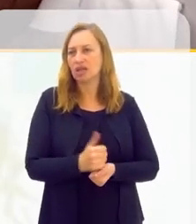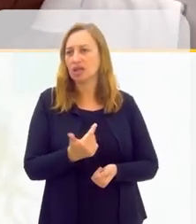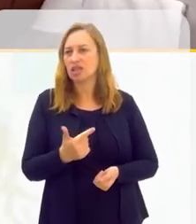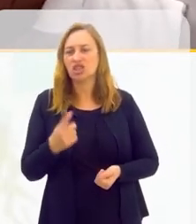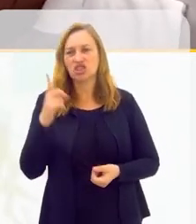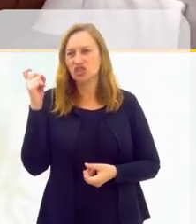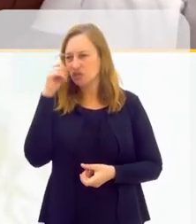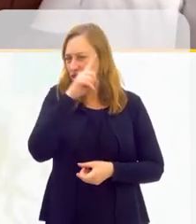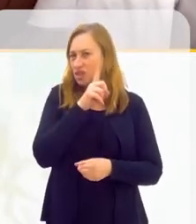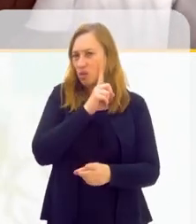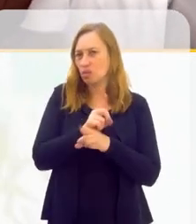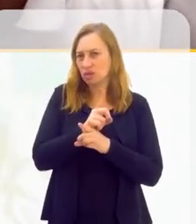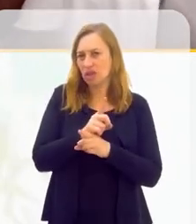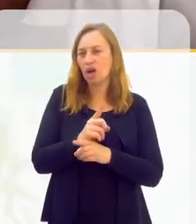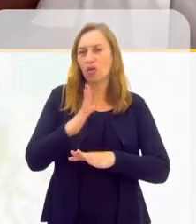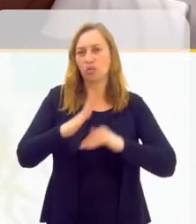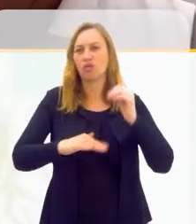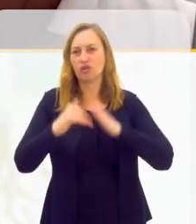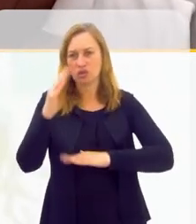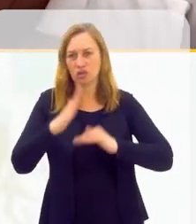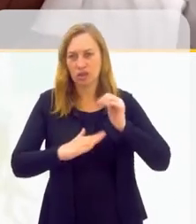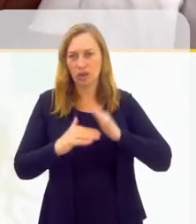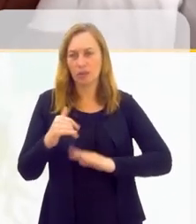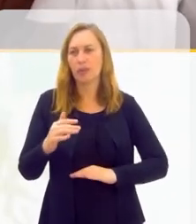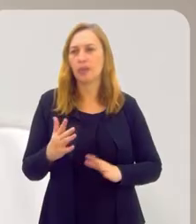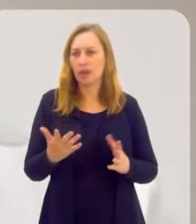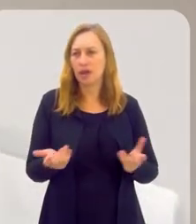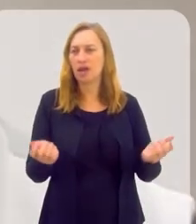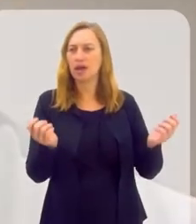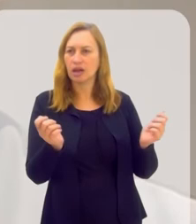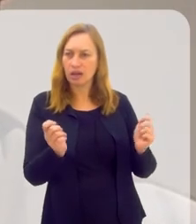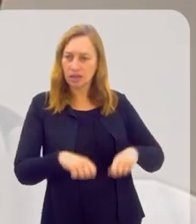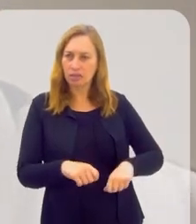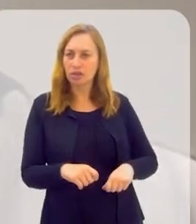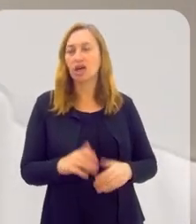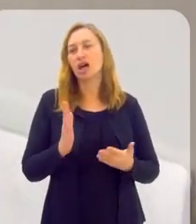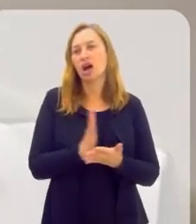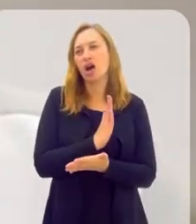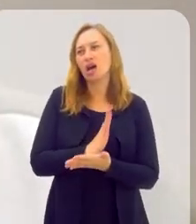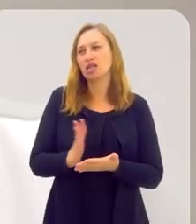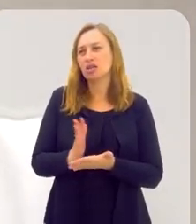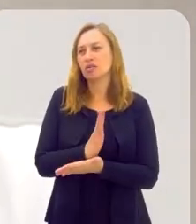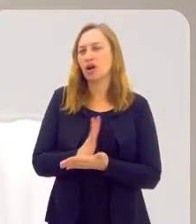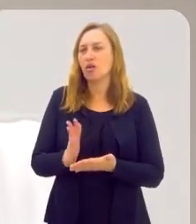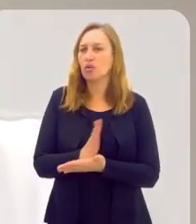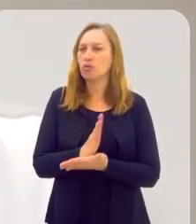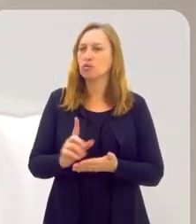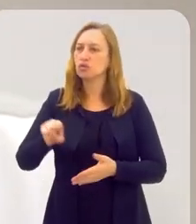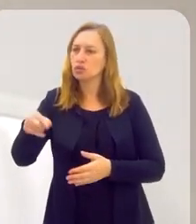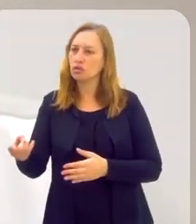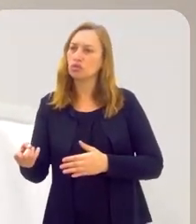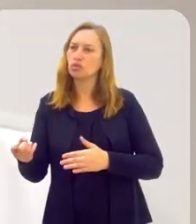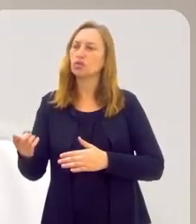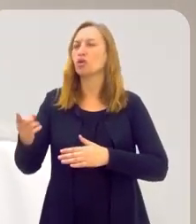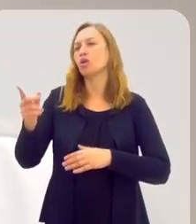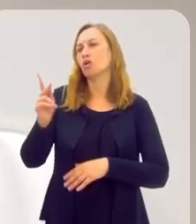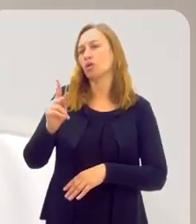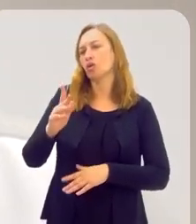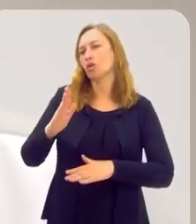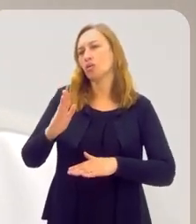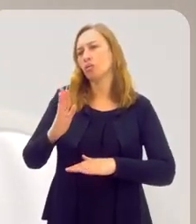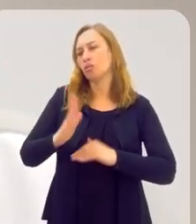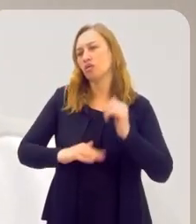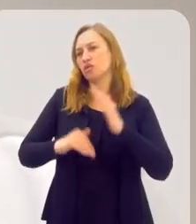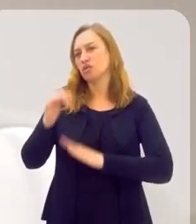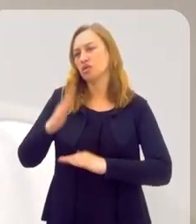a trabalhar com a pessoa com deficiência, no contexto do desporto ou do exercício físico. Depois ouvimos também alunos nossos, profissionais de educação física, do